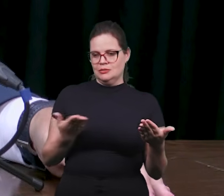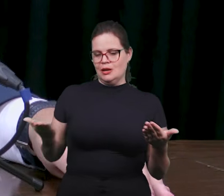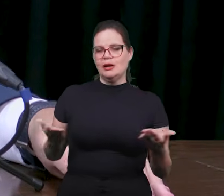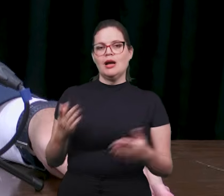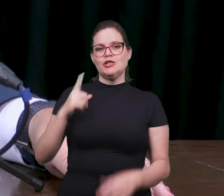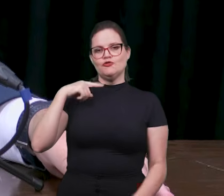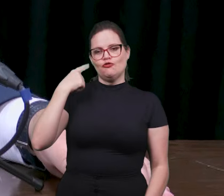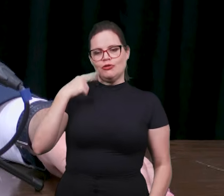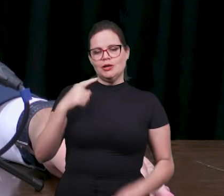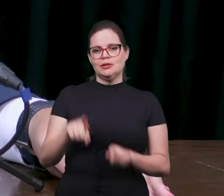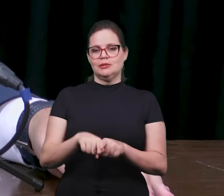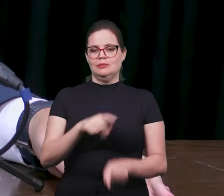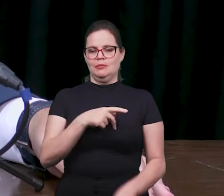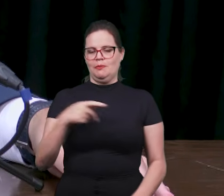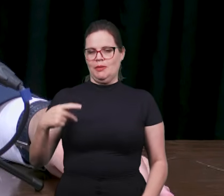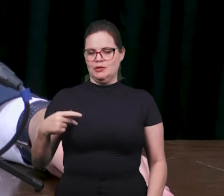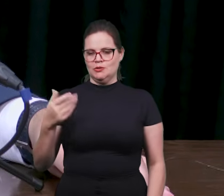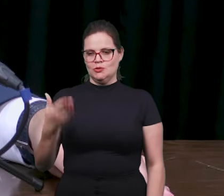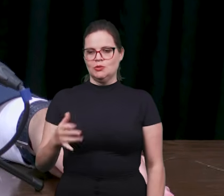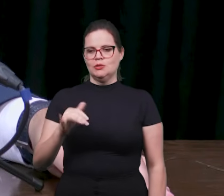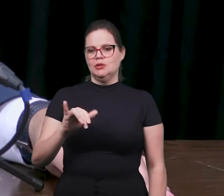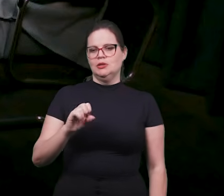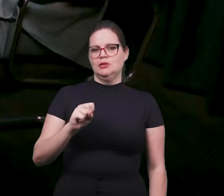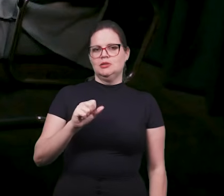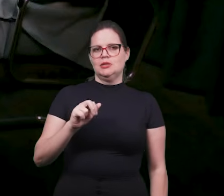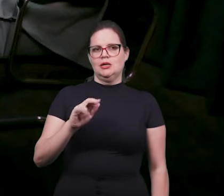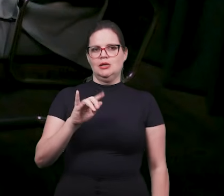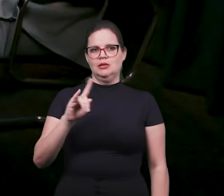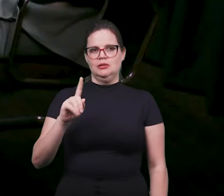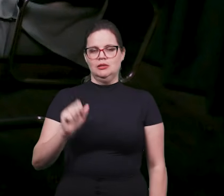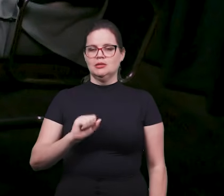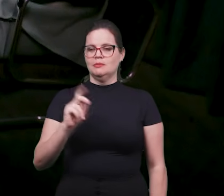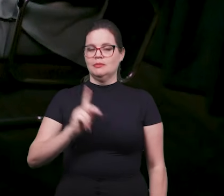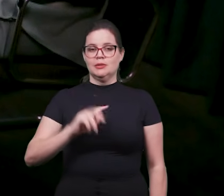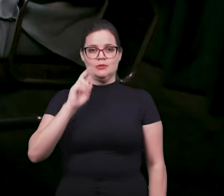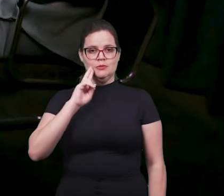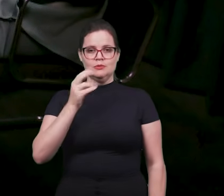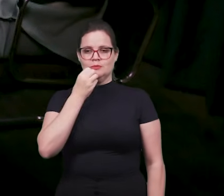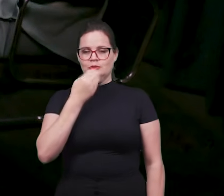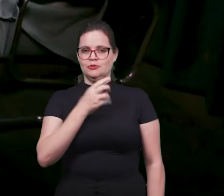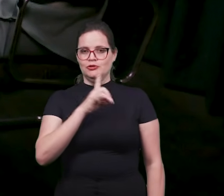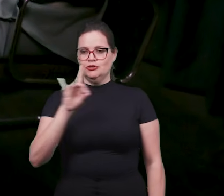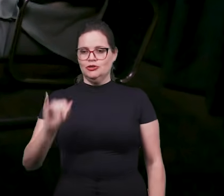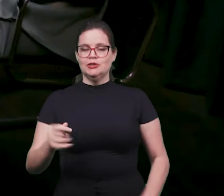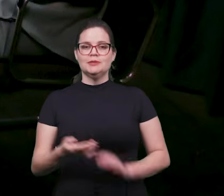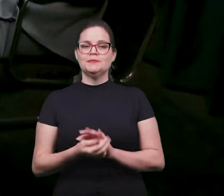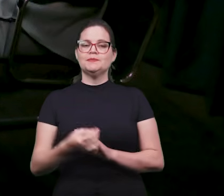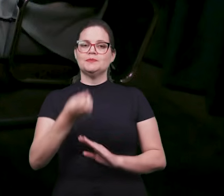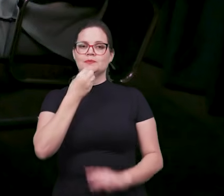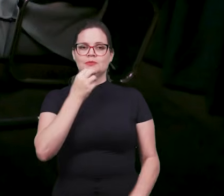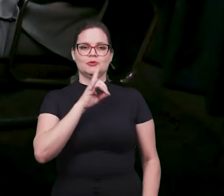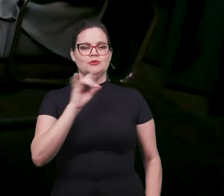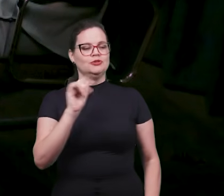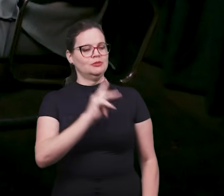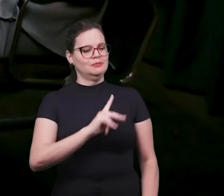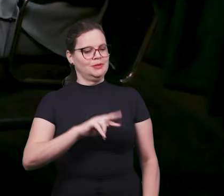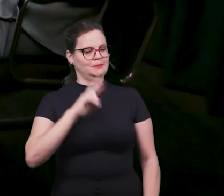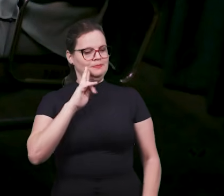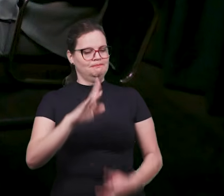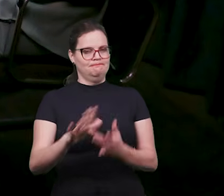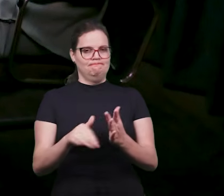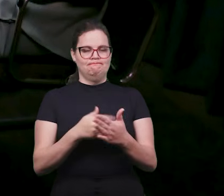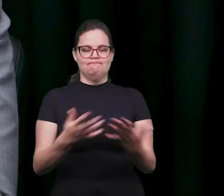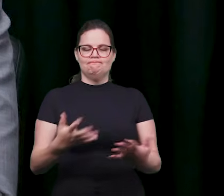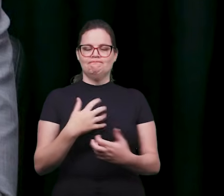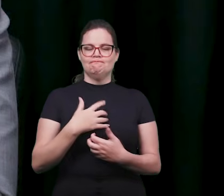nosso advogado, também pastor da igreja, doutor Isaías Diniz. Doutor Isaías Diniz, bom dia. Doutor Rodrigo, bom dia. A paz do Senhor Jesus,